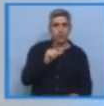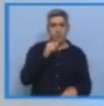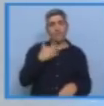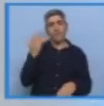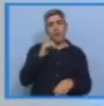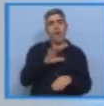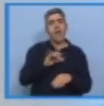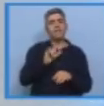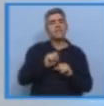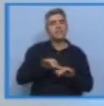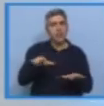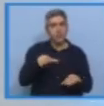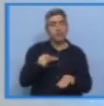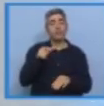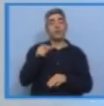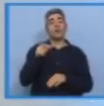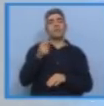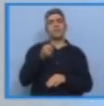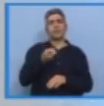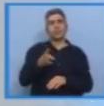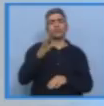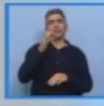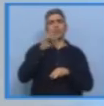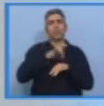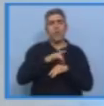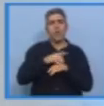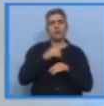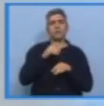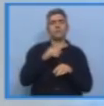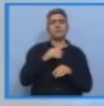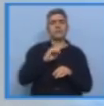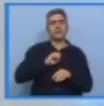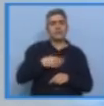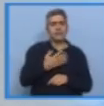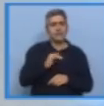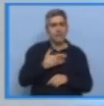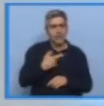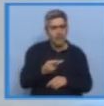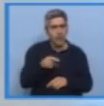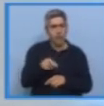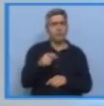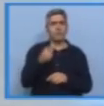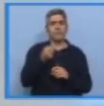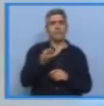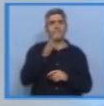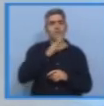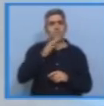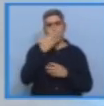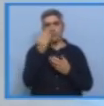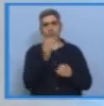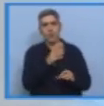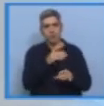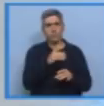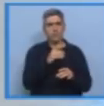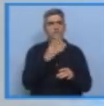da infecciologia, e portanto a morte de muitos doentes, muitas vezes com estádios avançados de SIDA, e que os próprios familiares os abandonavam